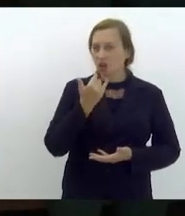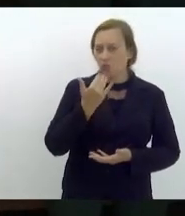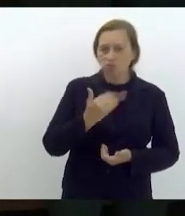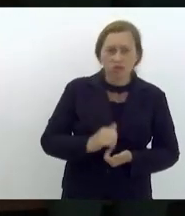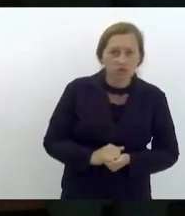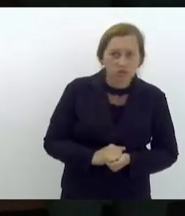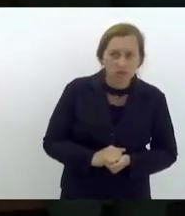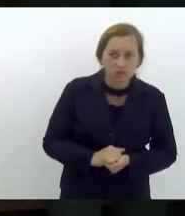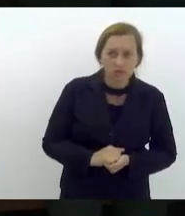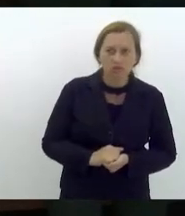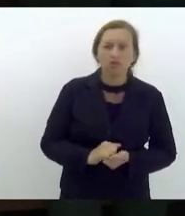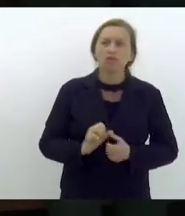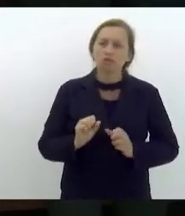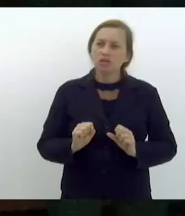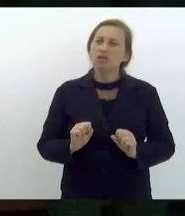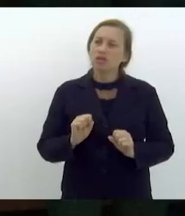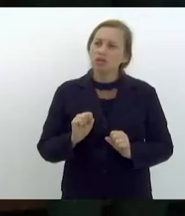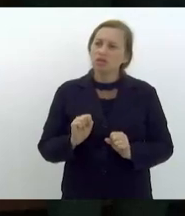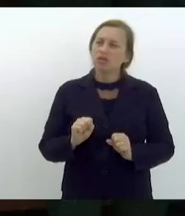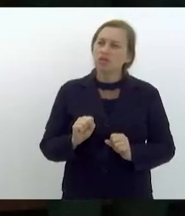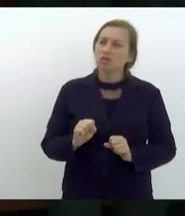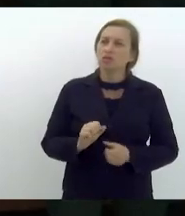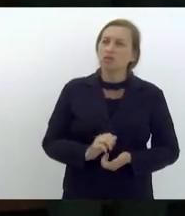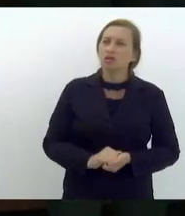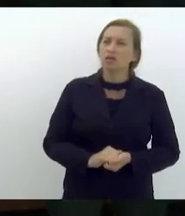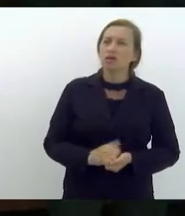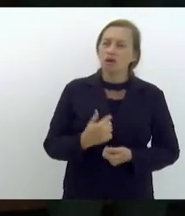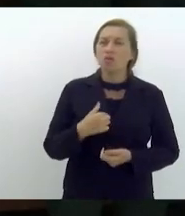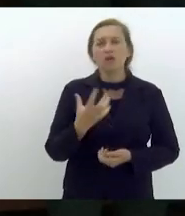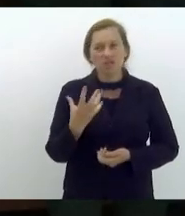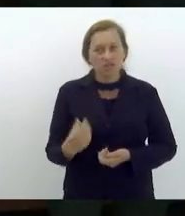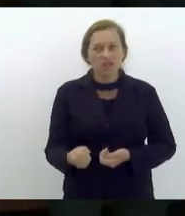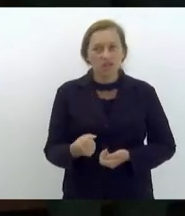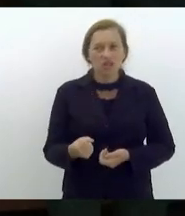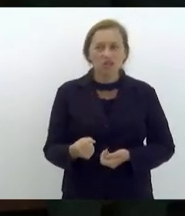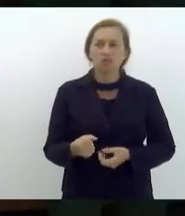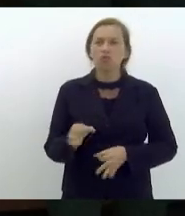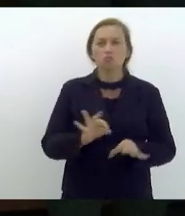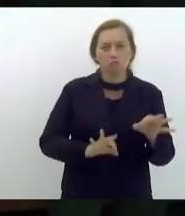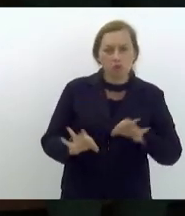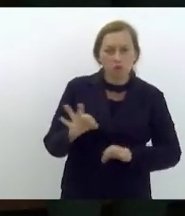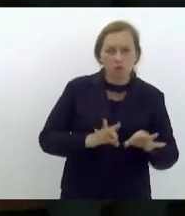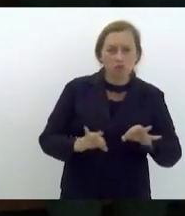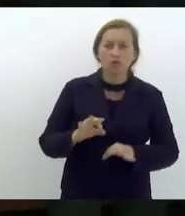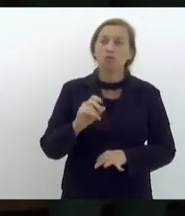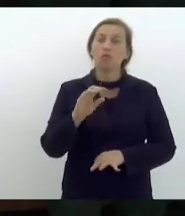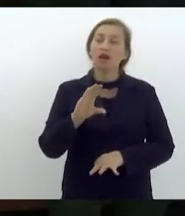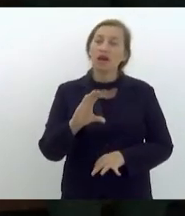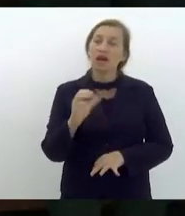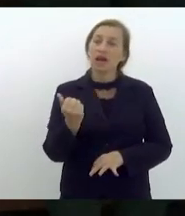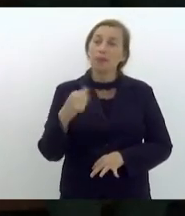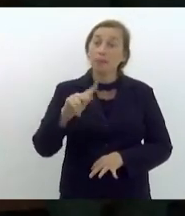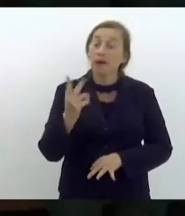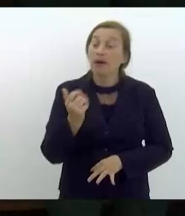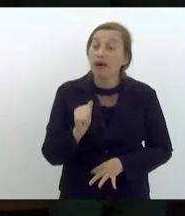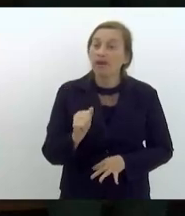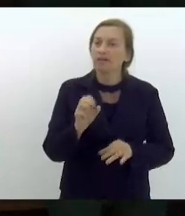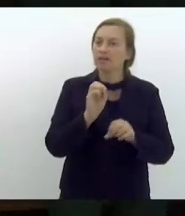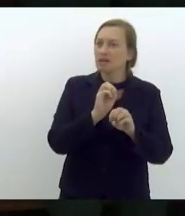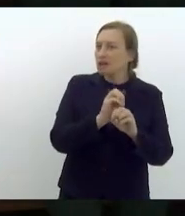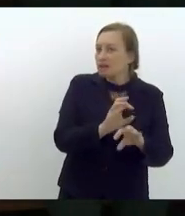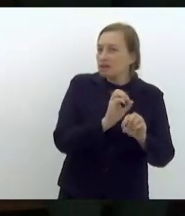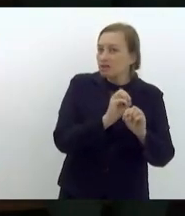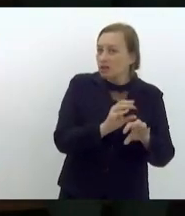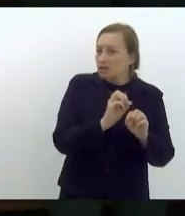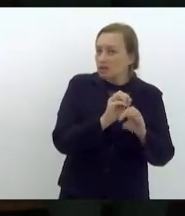sou sim a favor sou a favor de um programa uma campanha Educacional